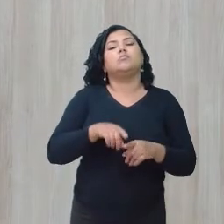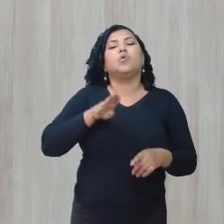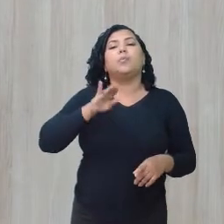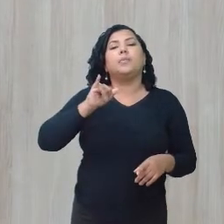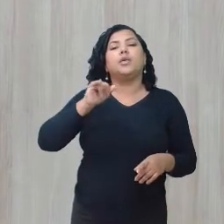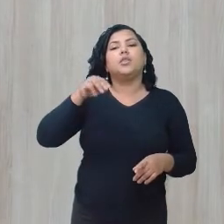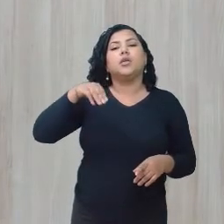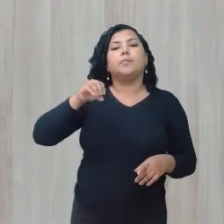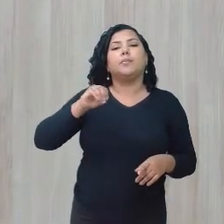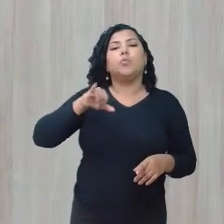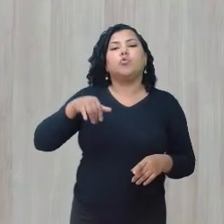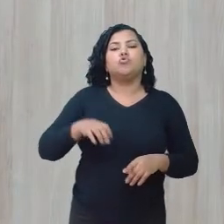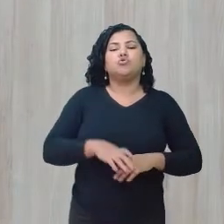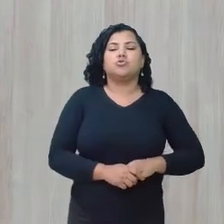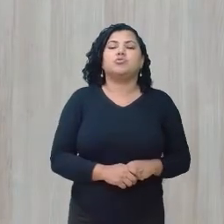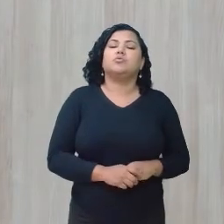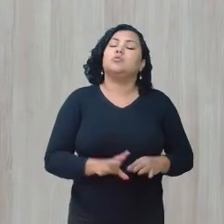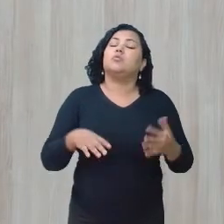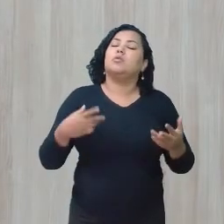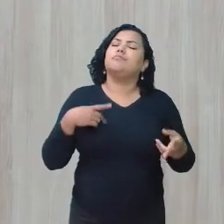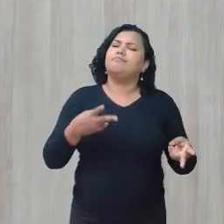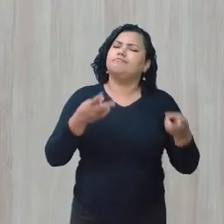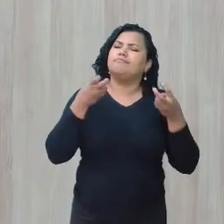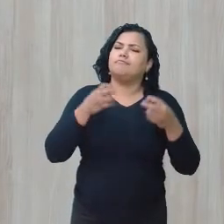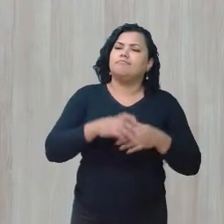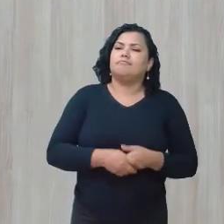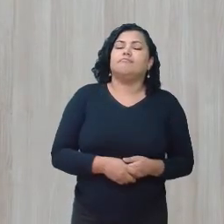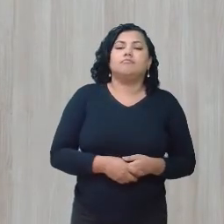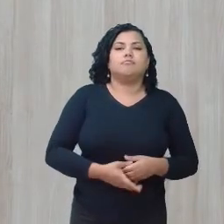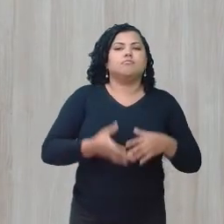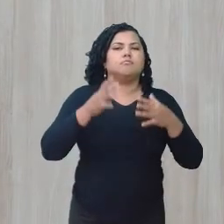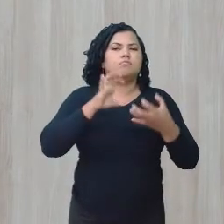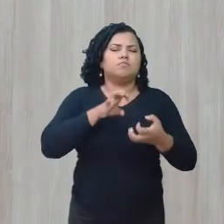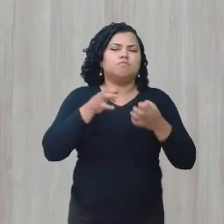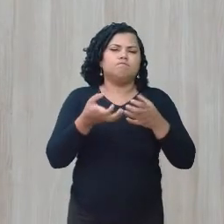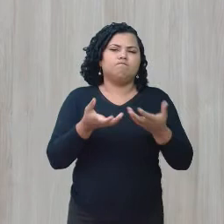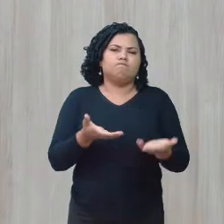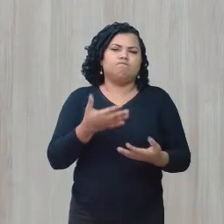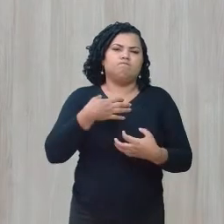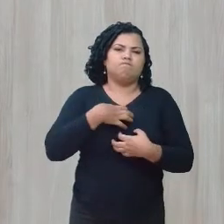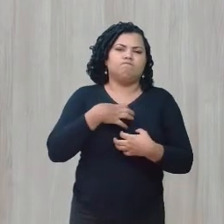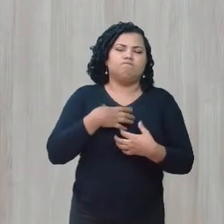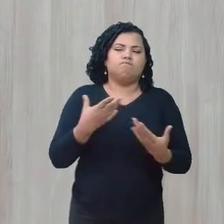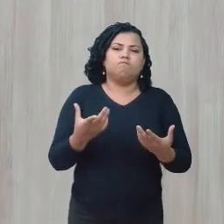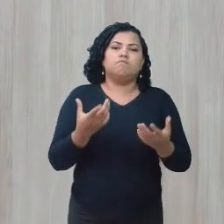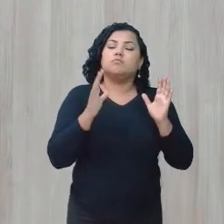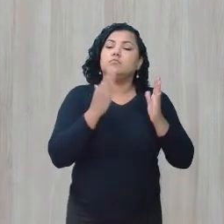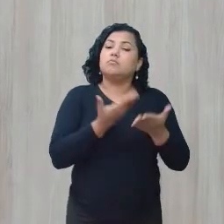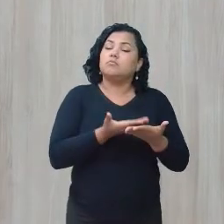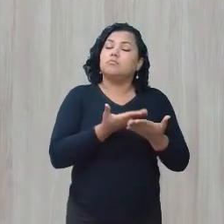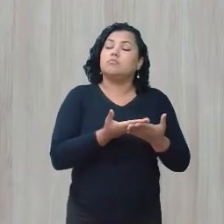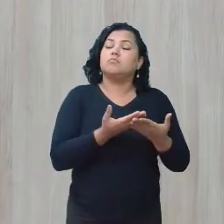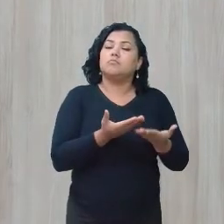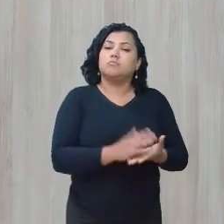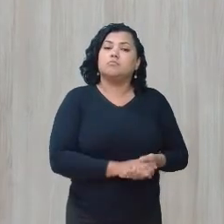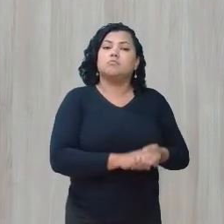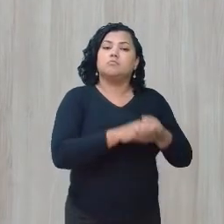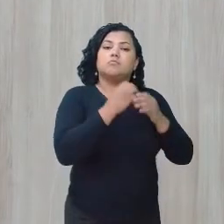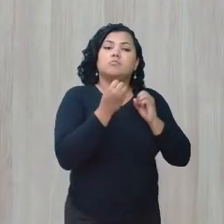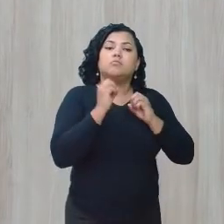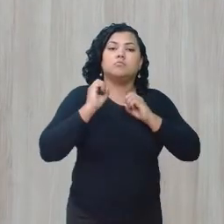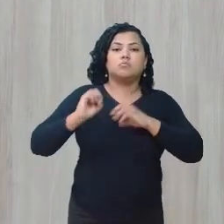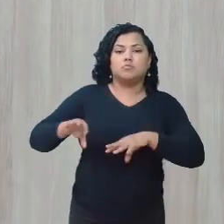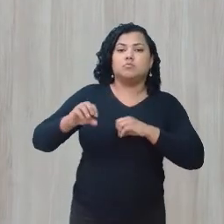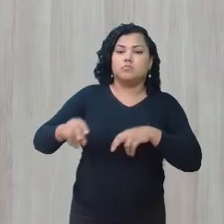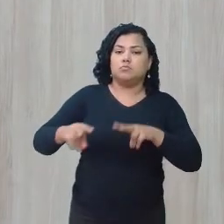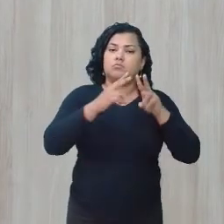certo? Então vamos lá. A gente observa que nesse formato de aula digital, se você está vendo ao vivo pela TV, preste atenção